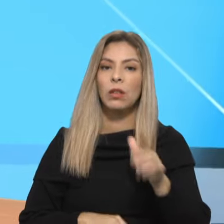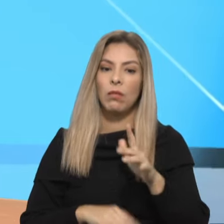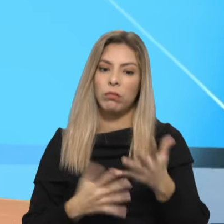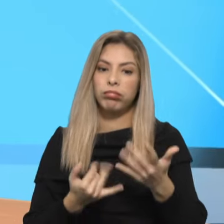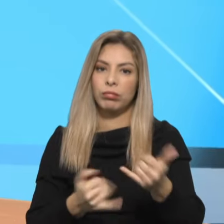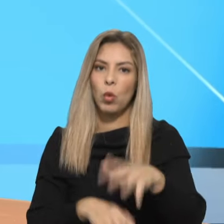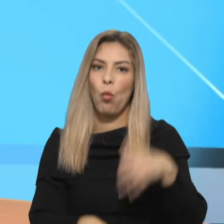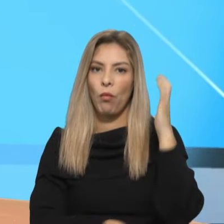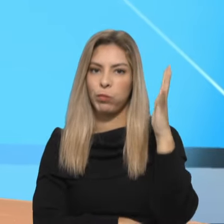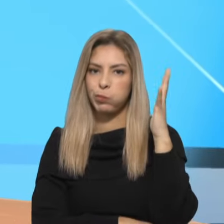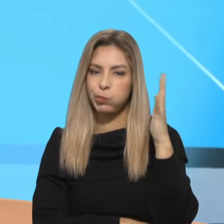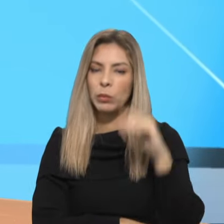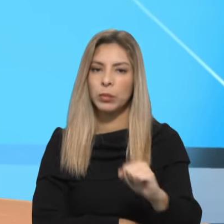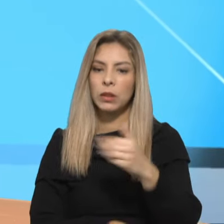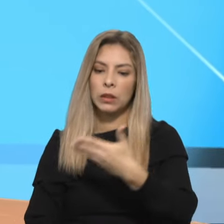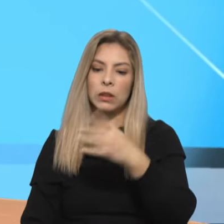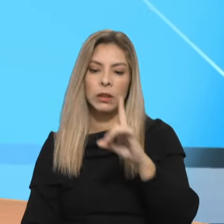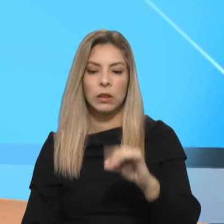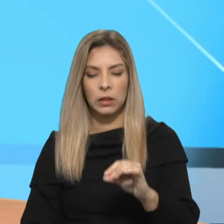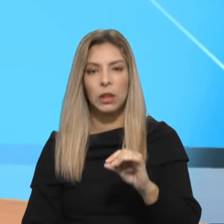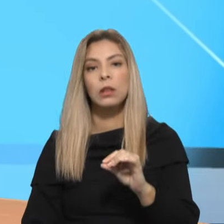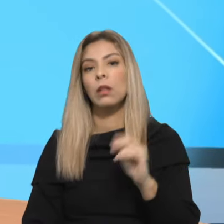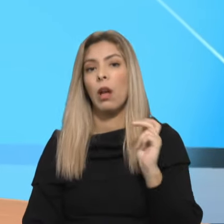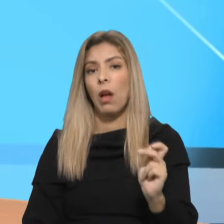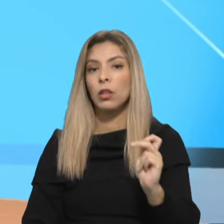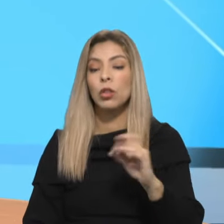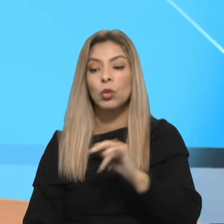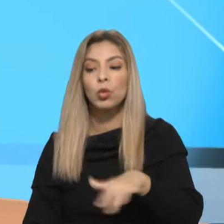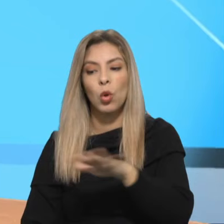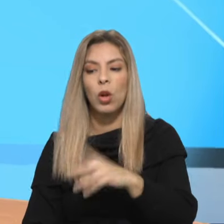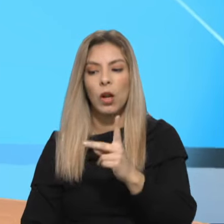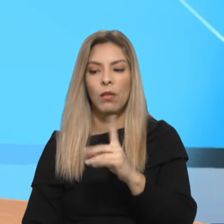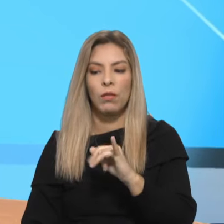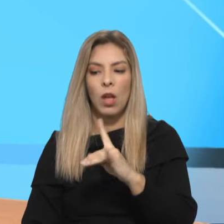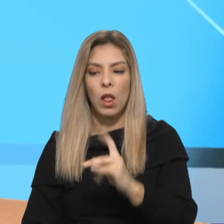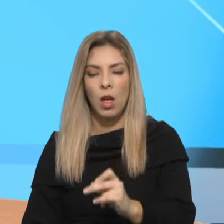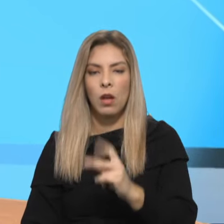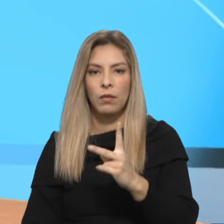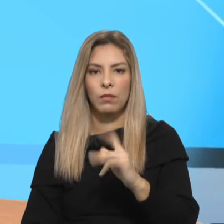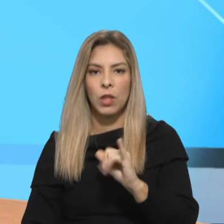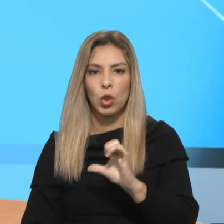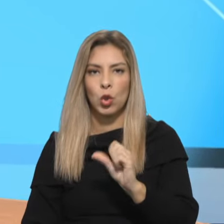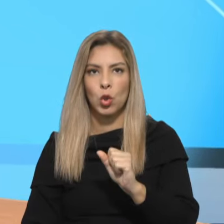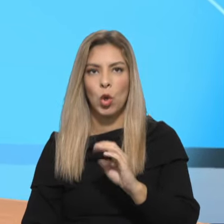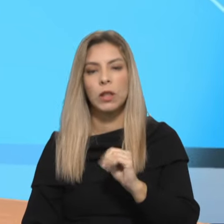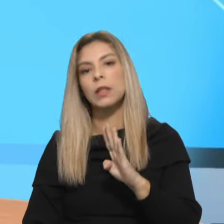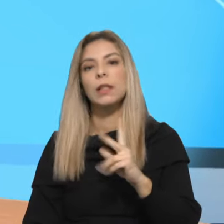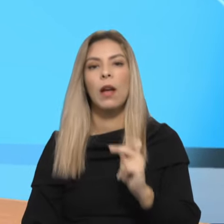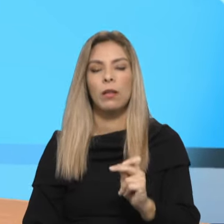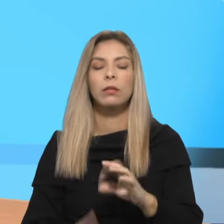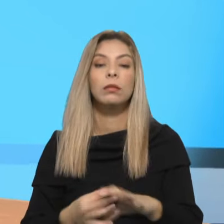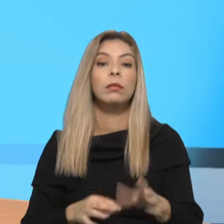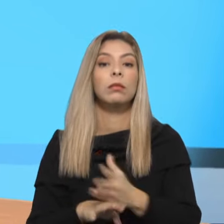assinalar os 170 anos do Dogma da Imaculada Conceição, em Vila Viçosa, precisamente, onde estará como conferencista, a participar